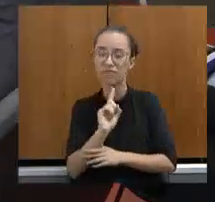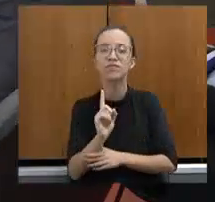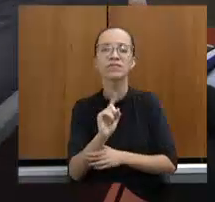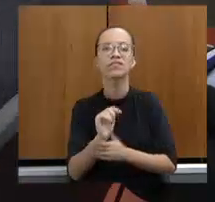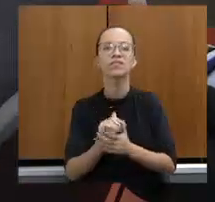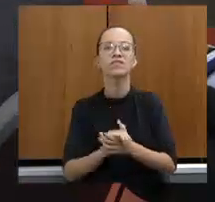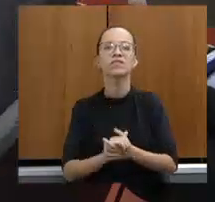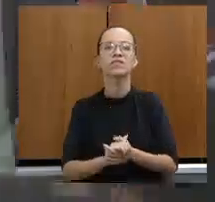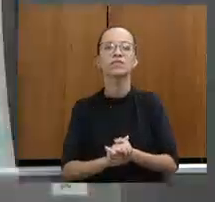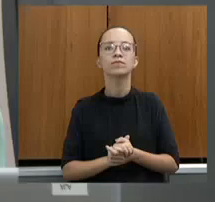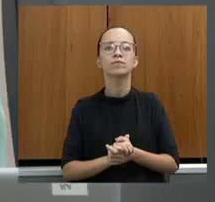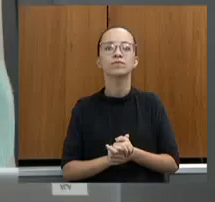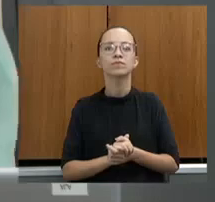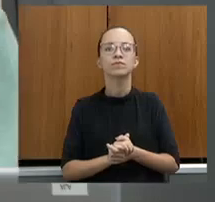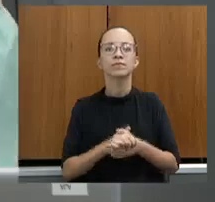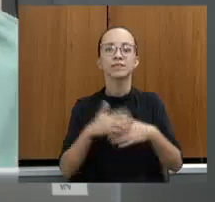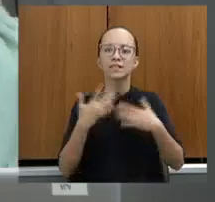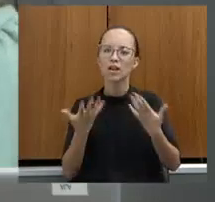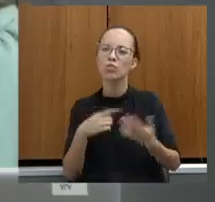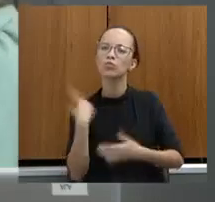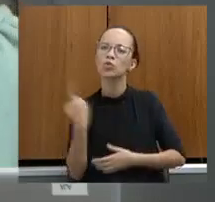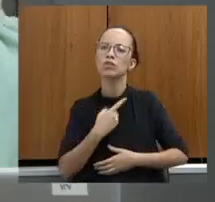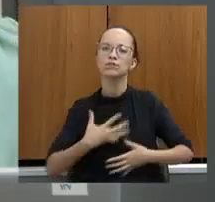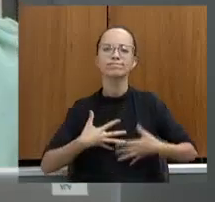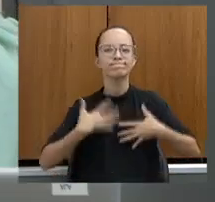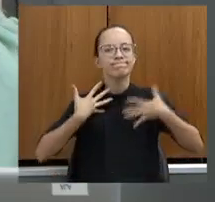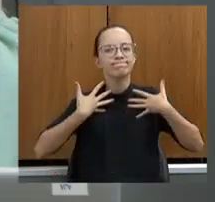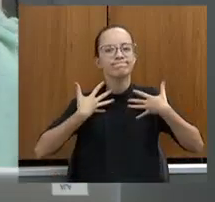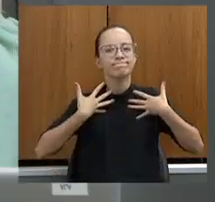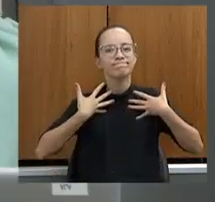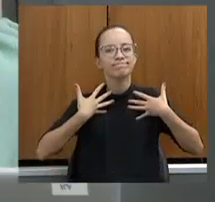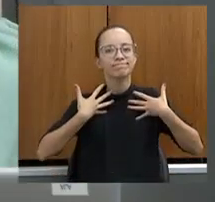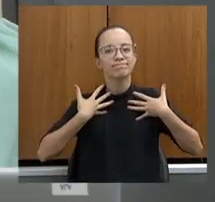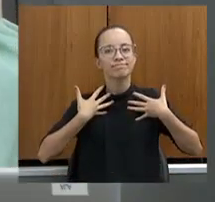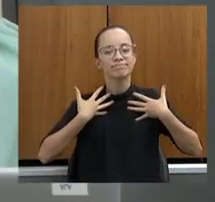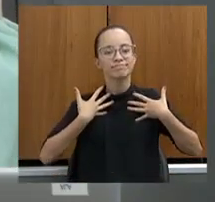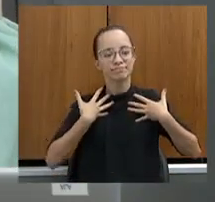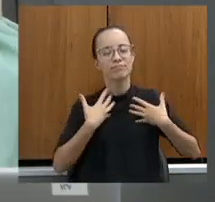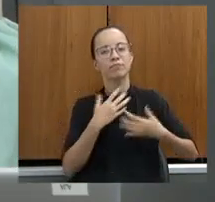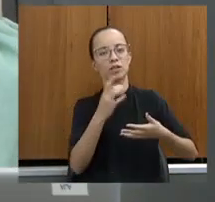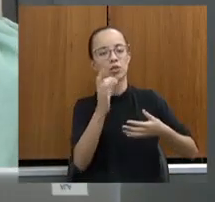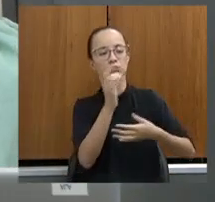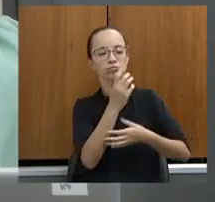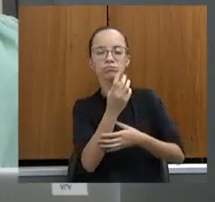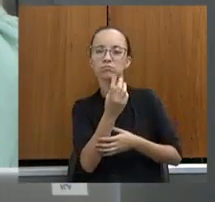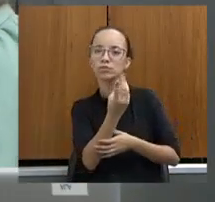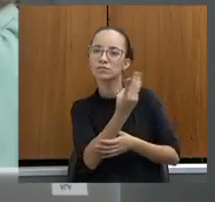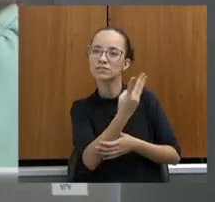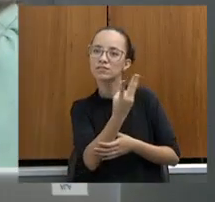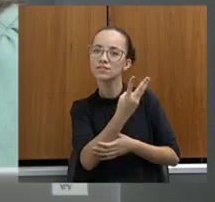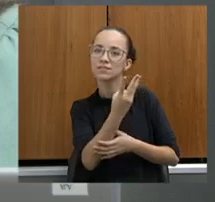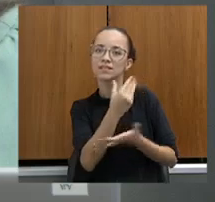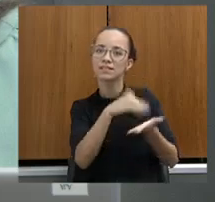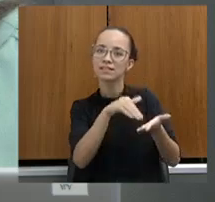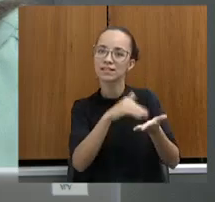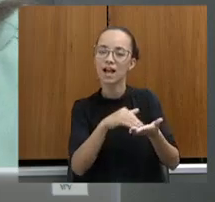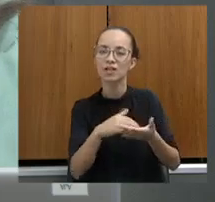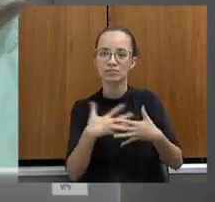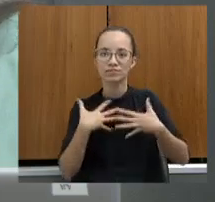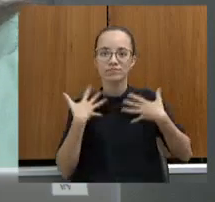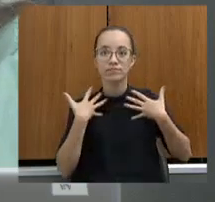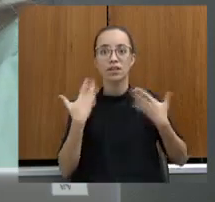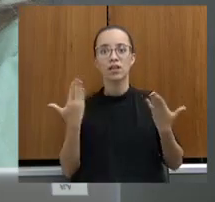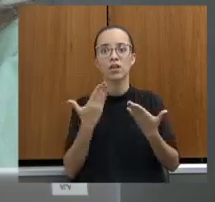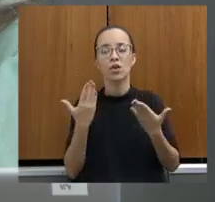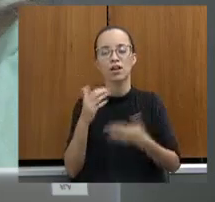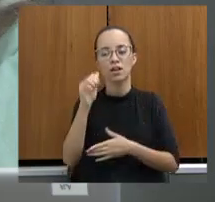gente é fica satisfeito com essa postura dos secretários e do governador nós vamos passar agora para o deputado